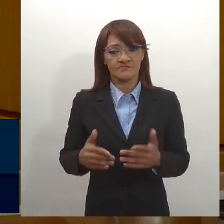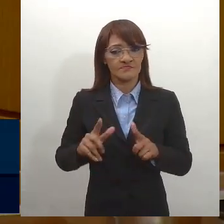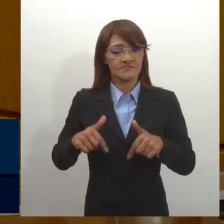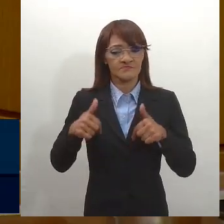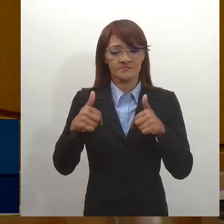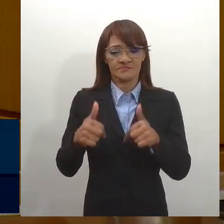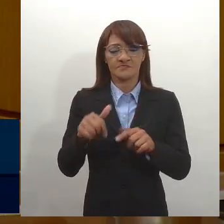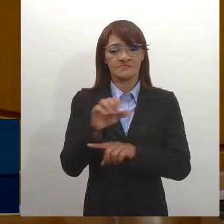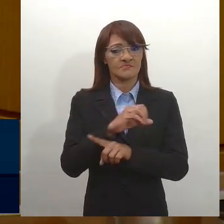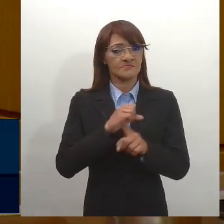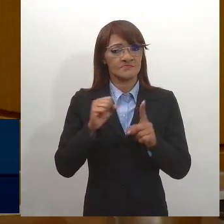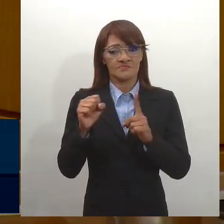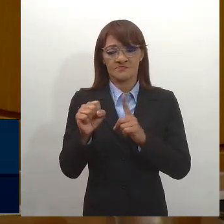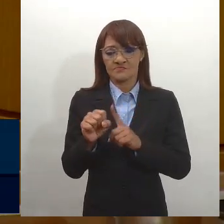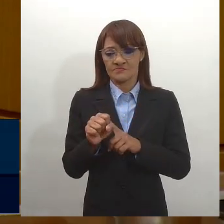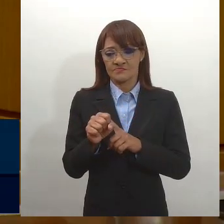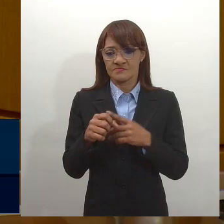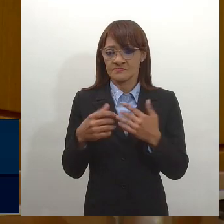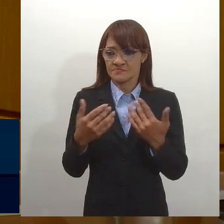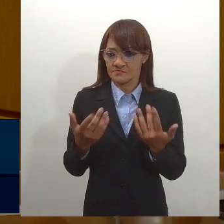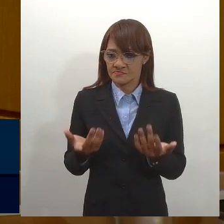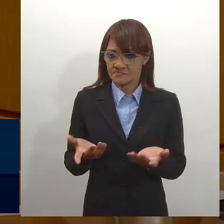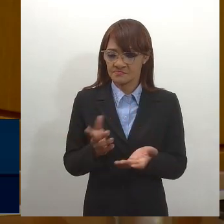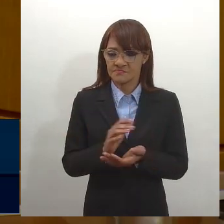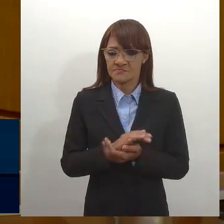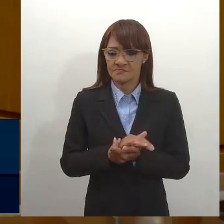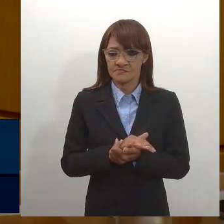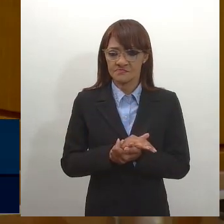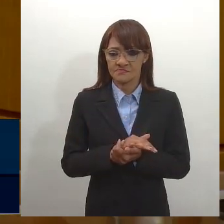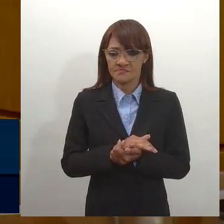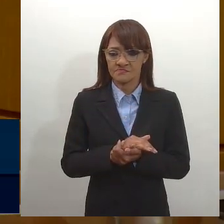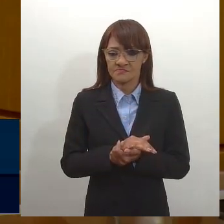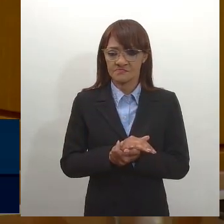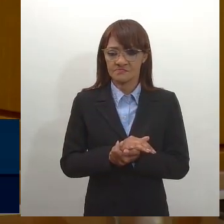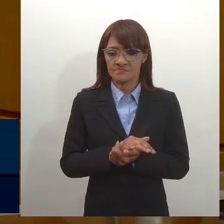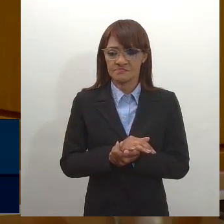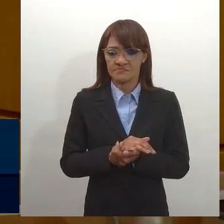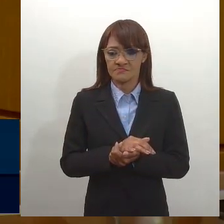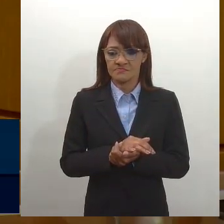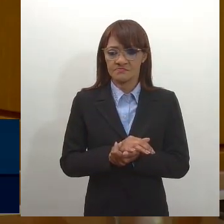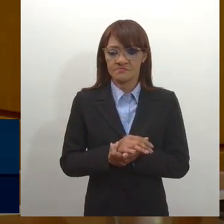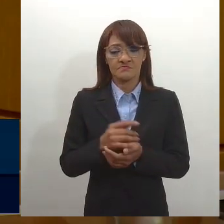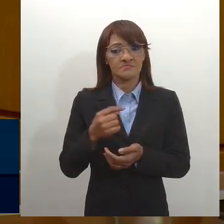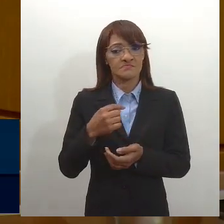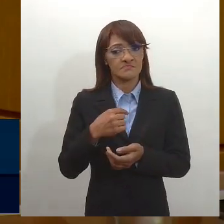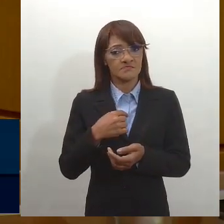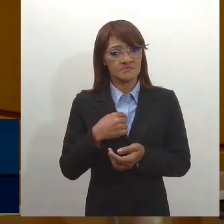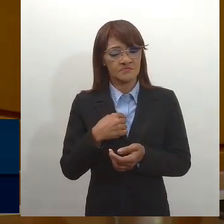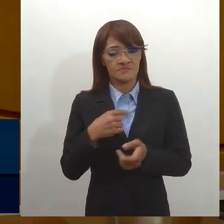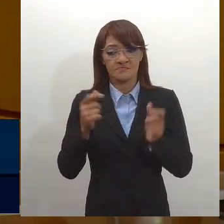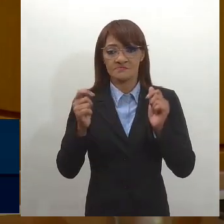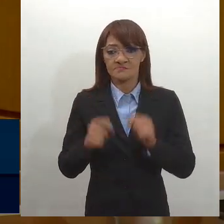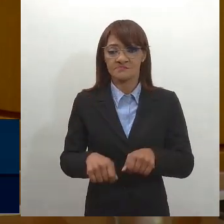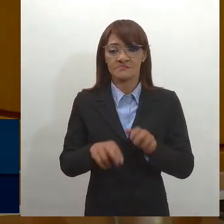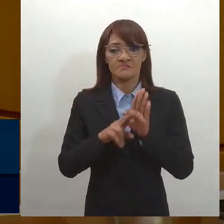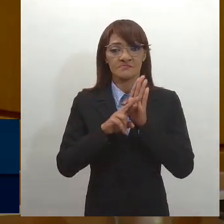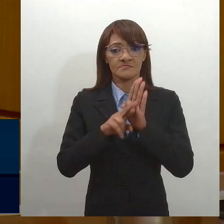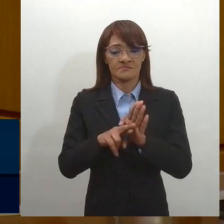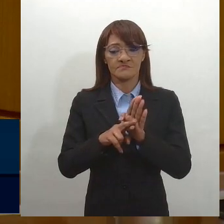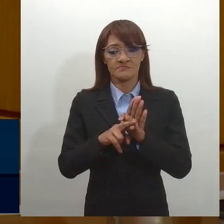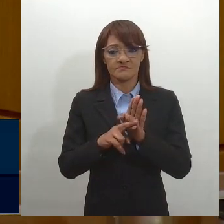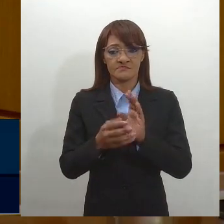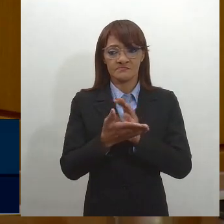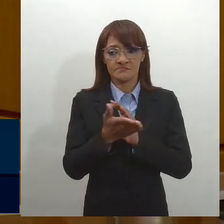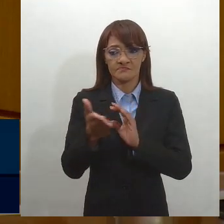que eu use, né, a minha voz através da tribuna e também